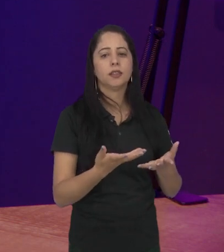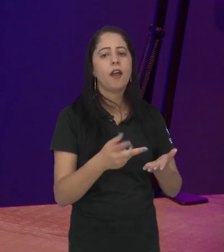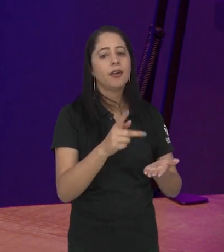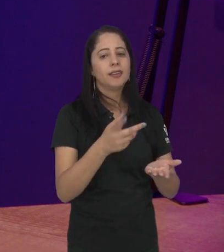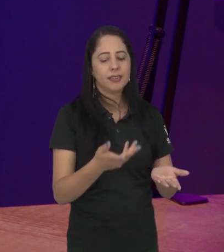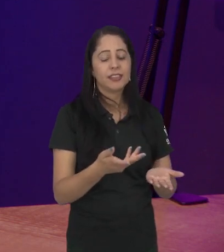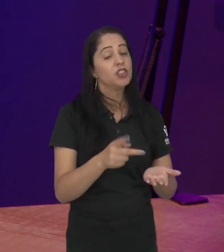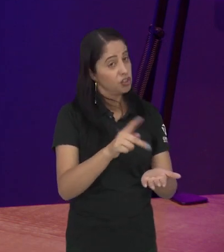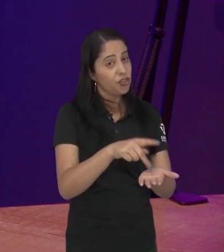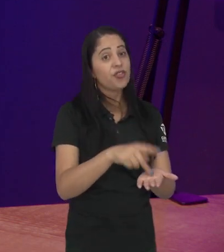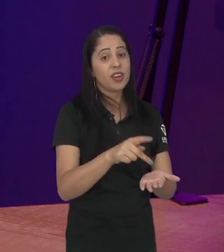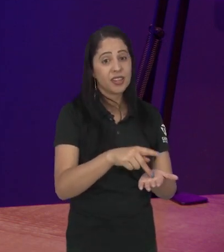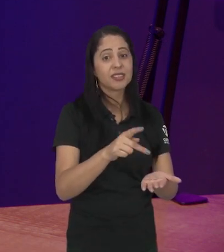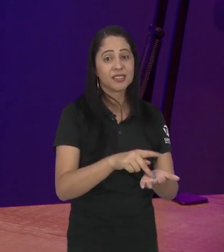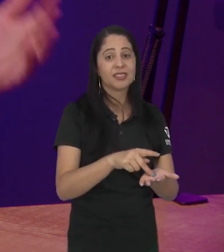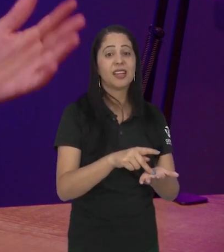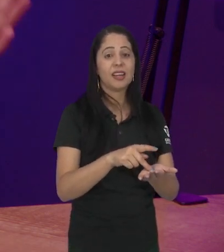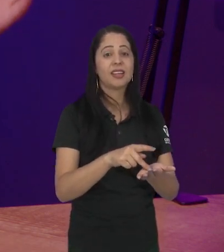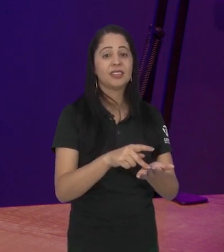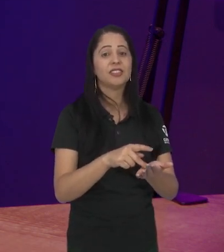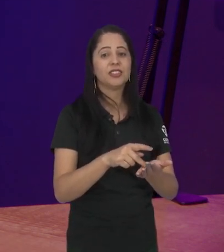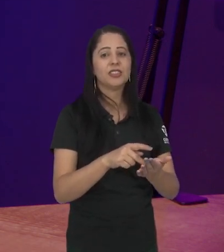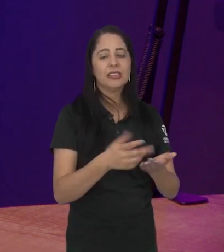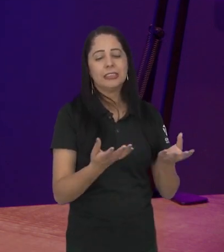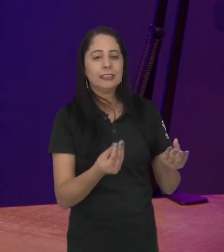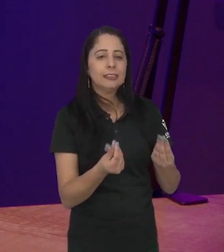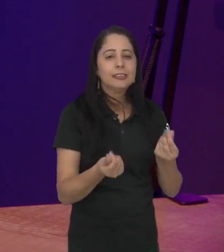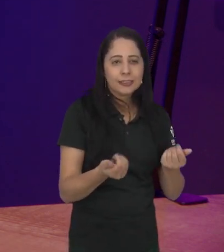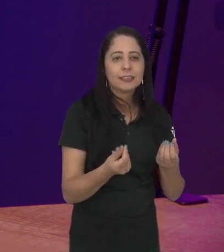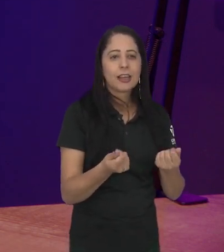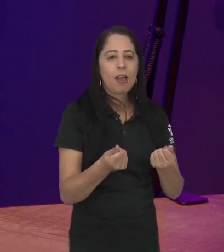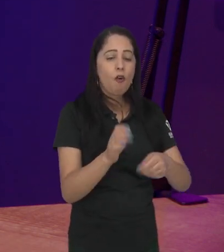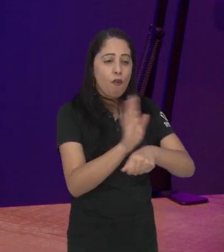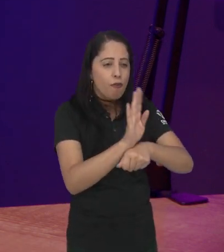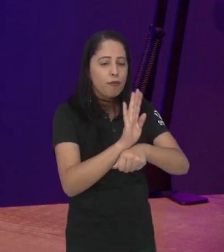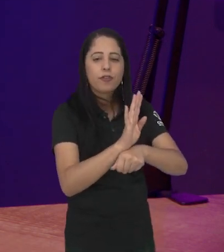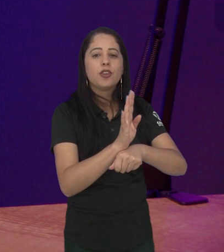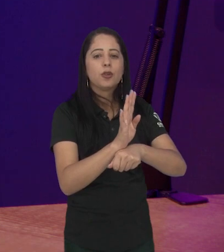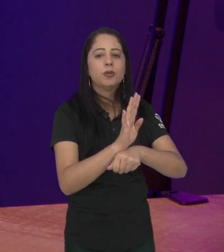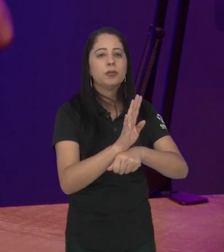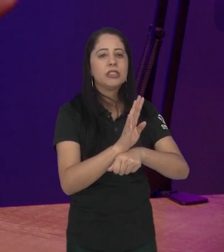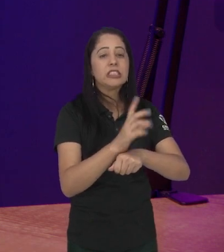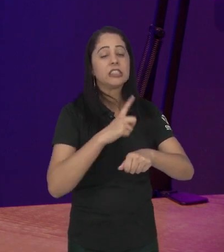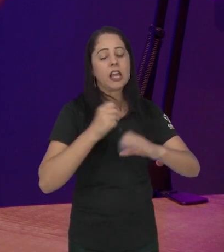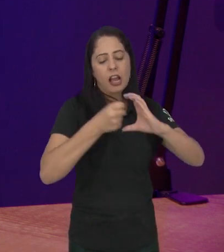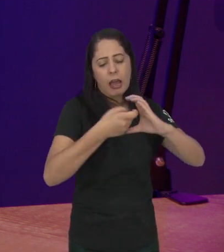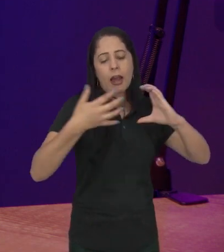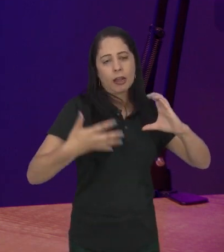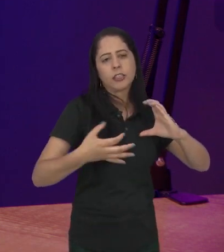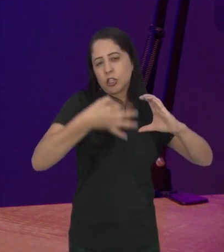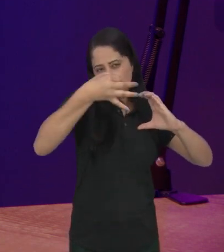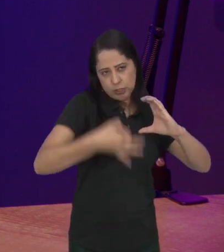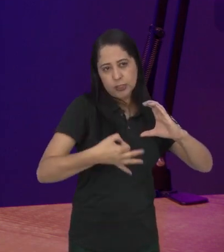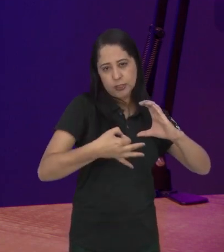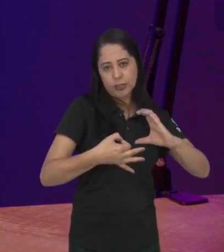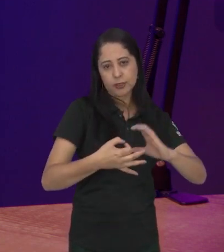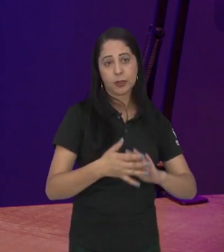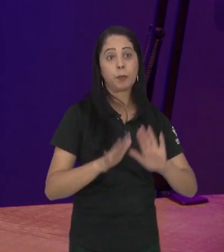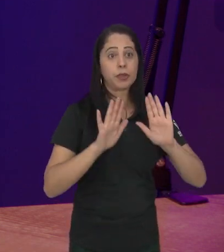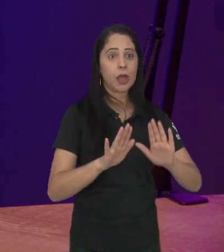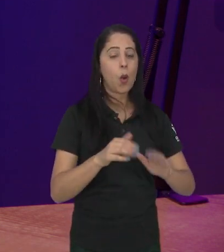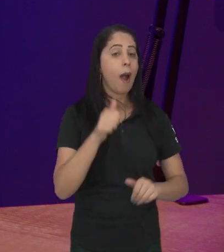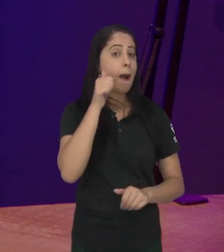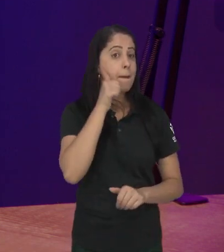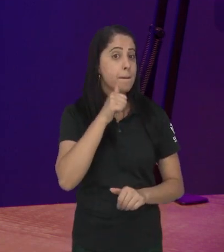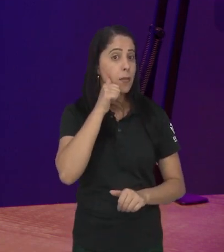né, realmente tá ali dentro da A24, tem assim uma cara característico. E ela